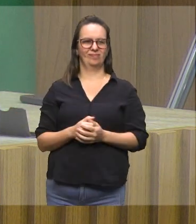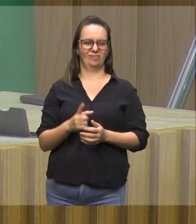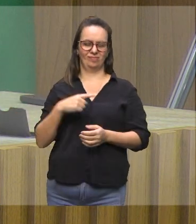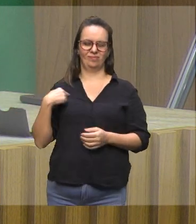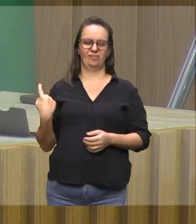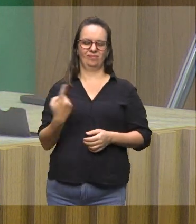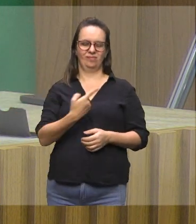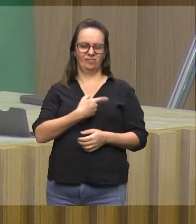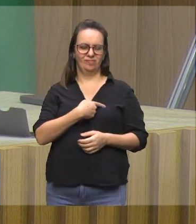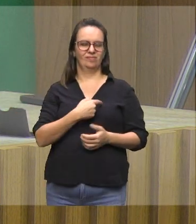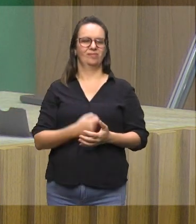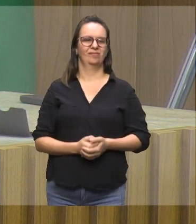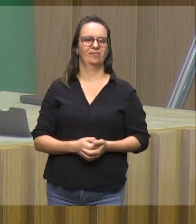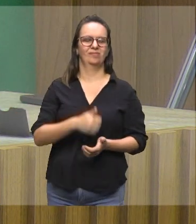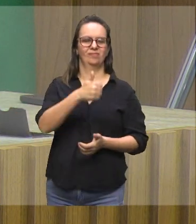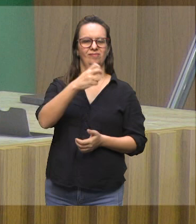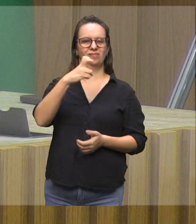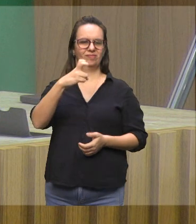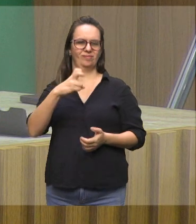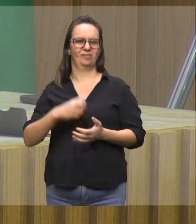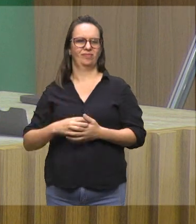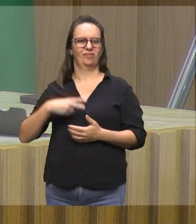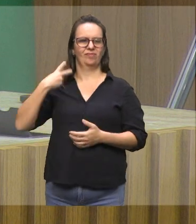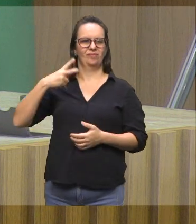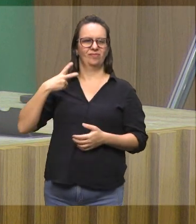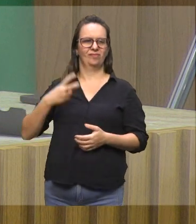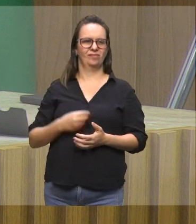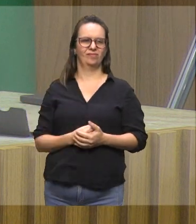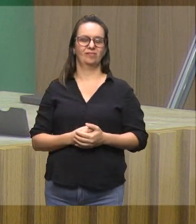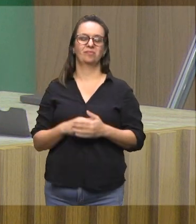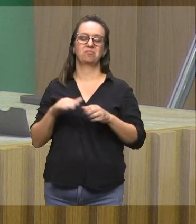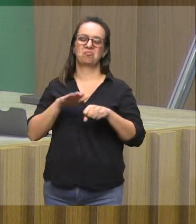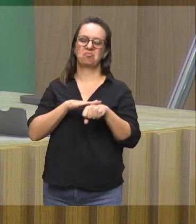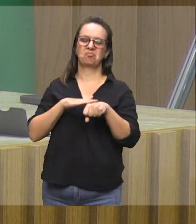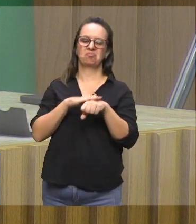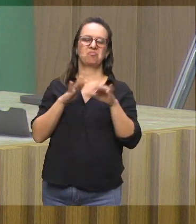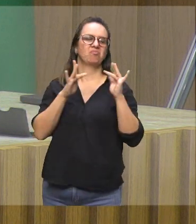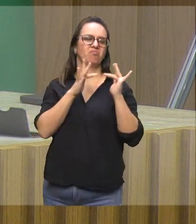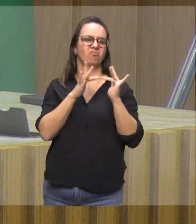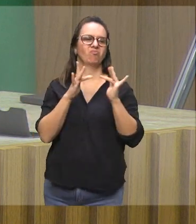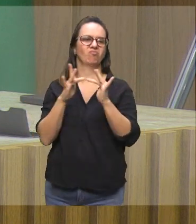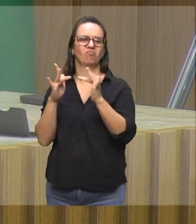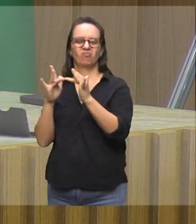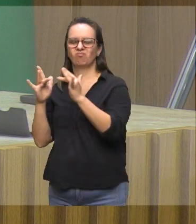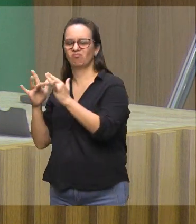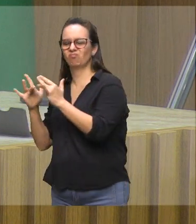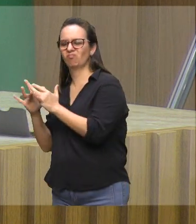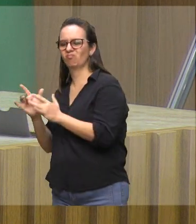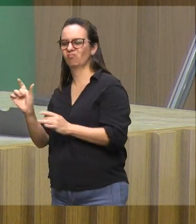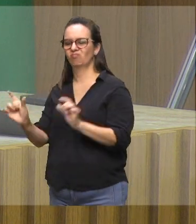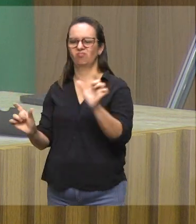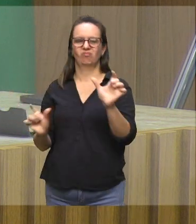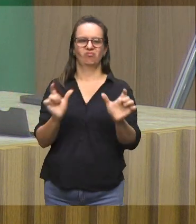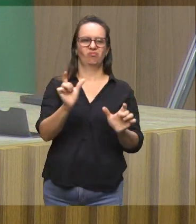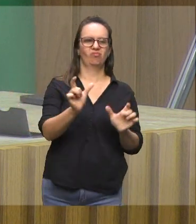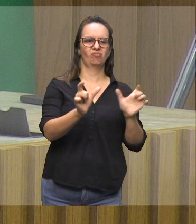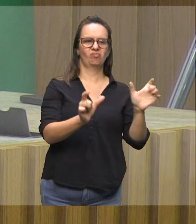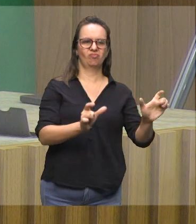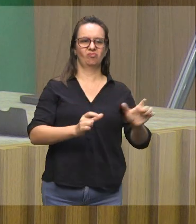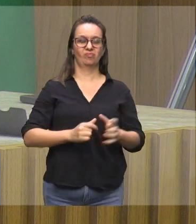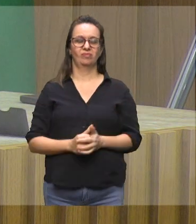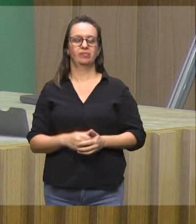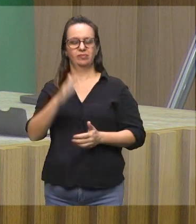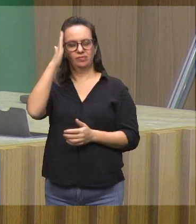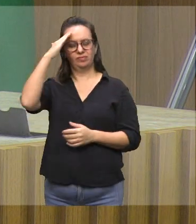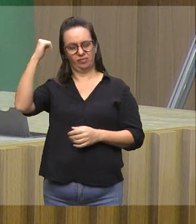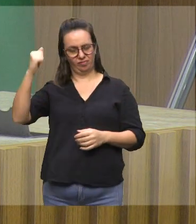nós, os 15 vereadores, temos contato direto com a população. A gente está no bairro, a gente está onde mais precisa, a gente sabe onde não tem luz,